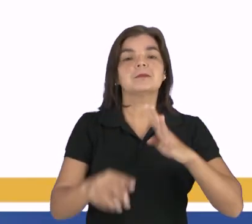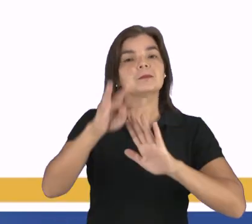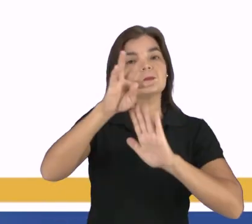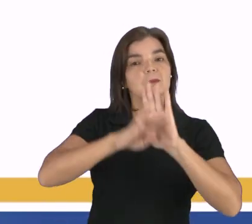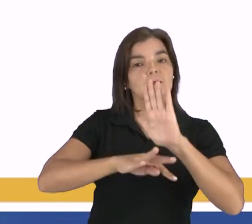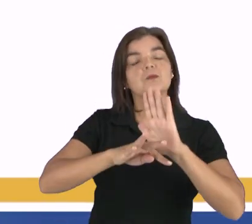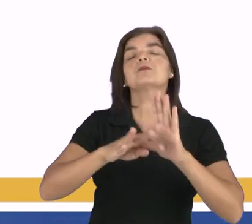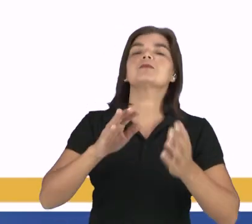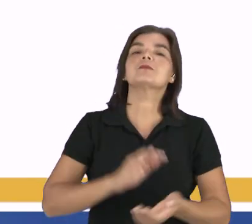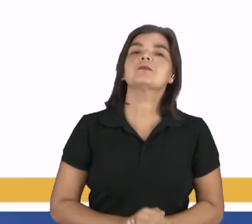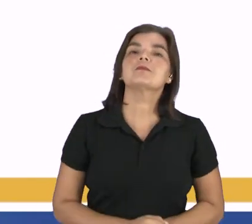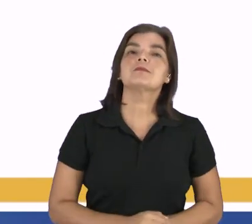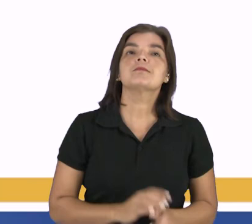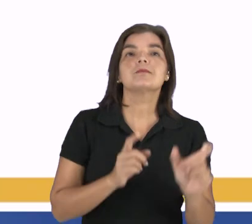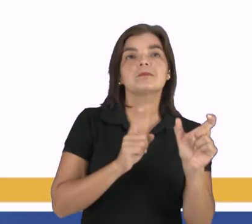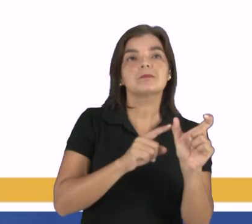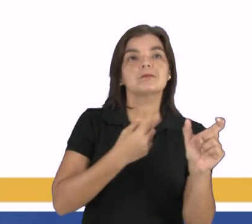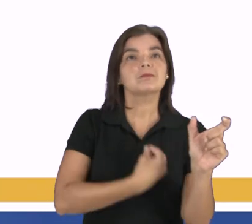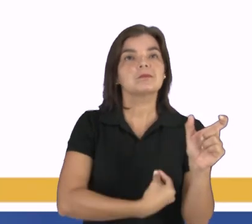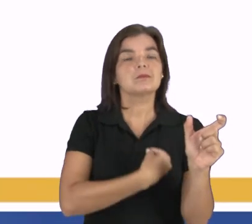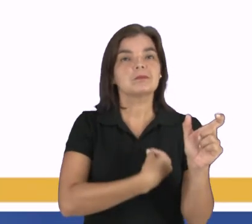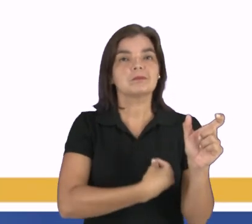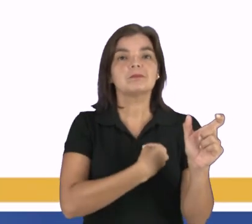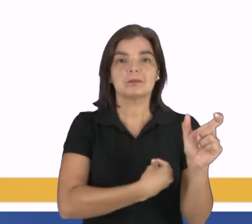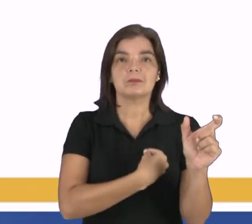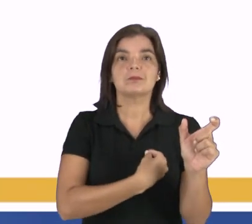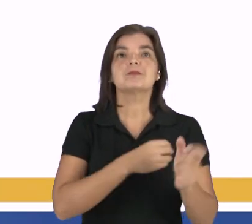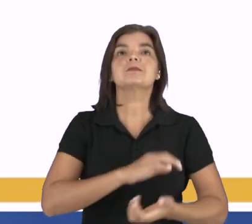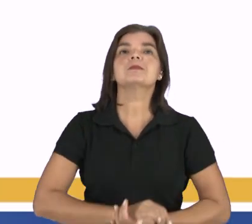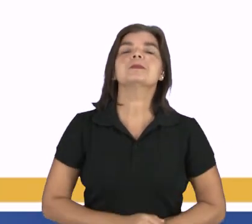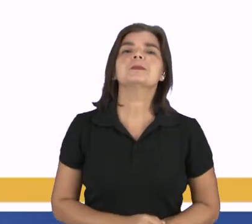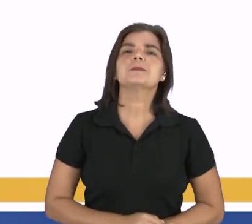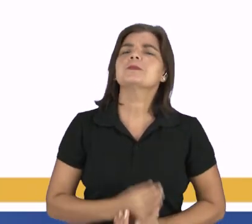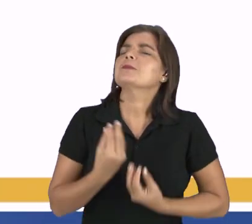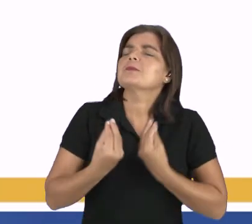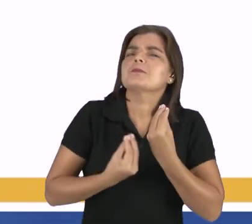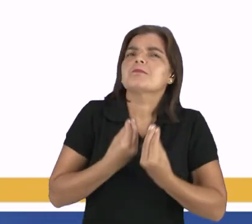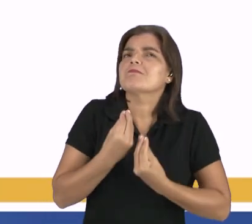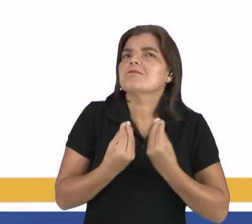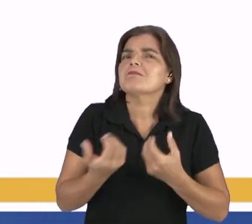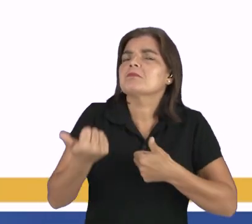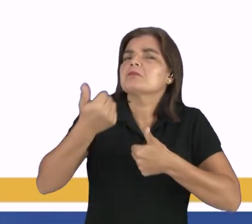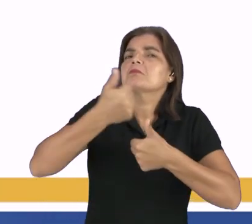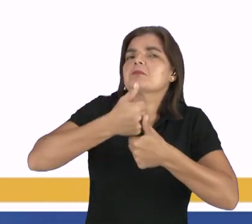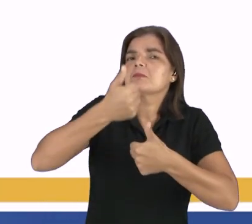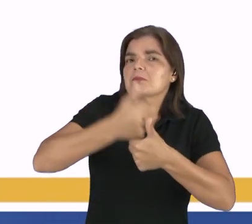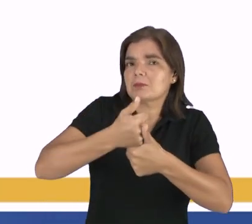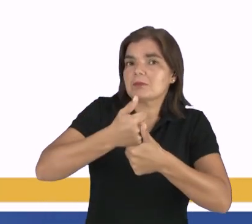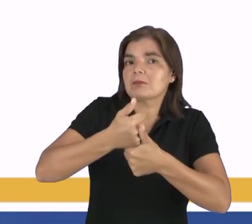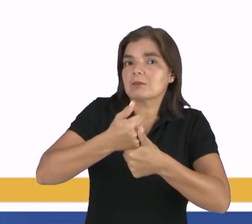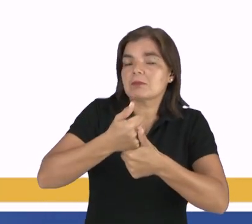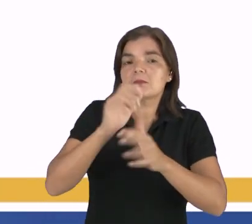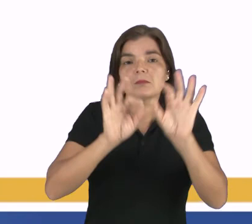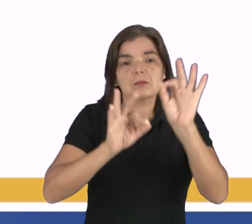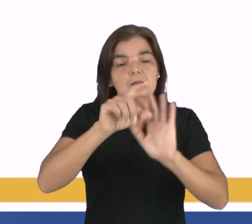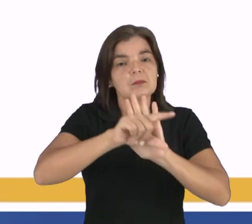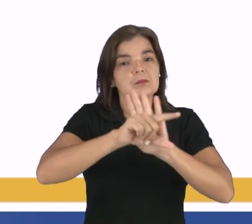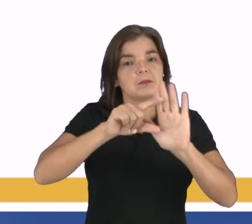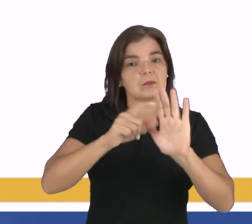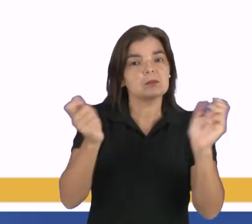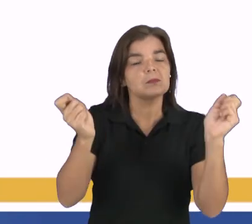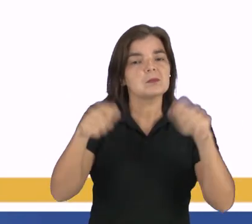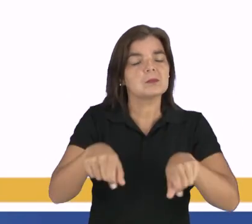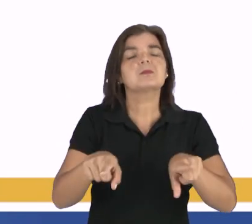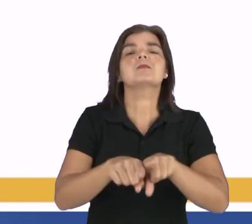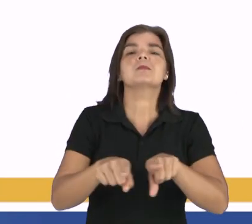nesse parágrafo e a palavra vida cotidiana 2. Como que pode ser substituído e refeito esse parágrafo para